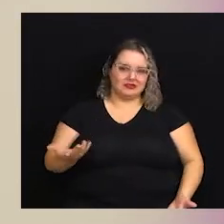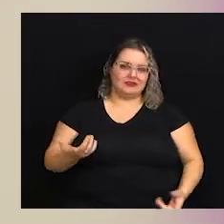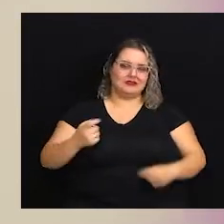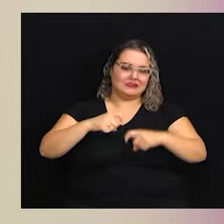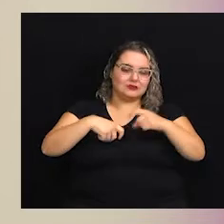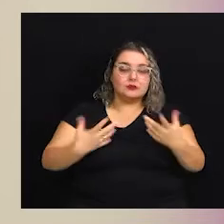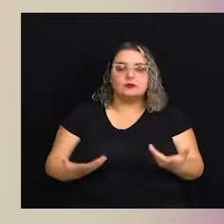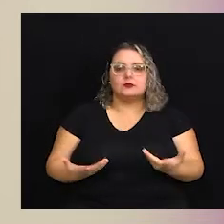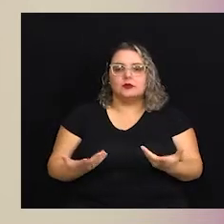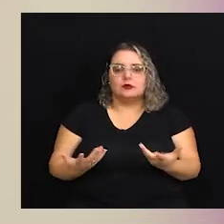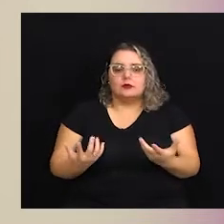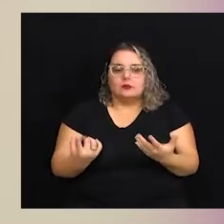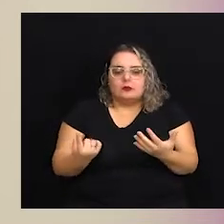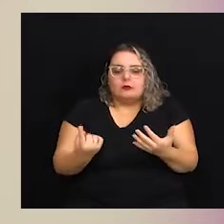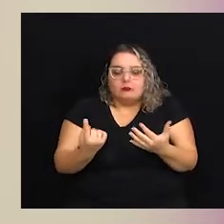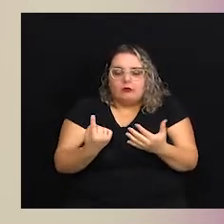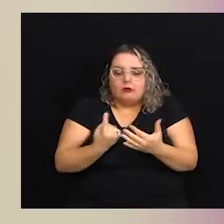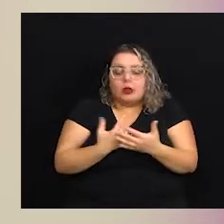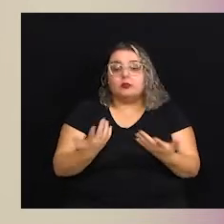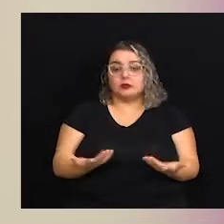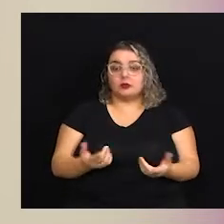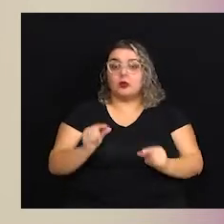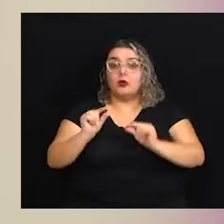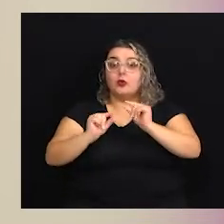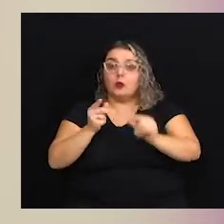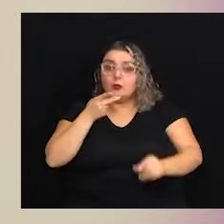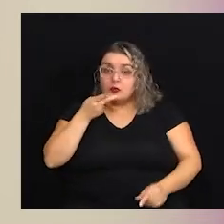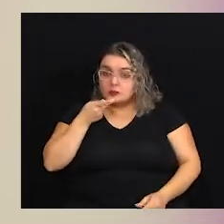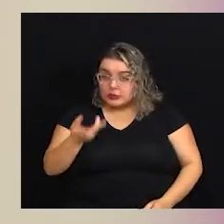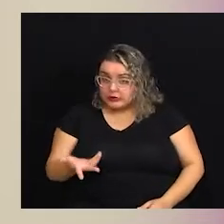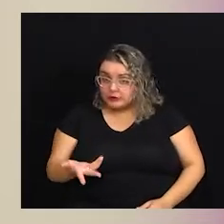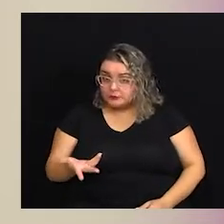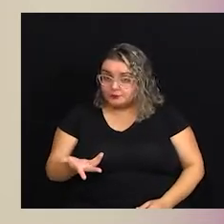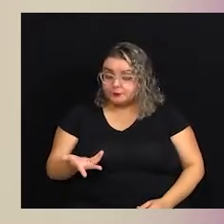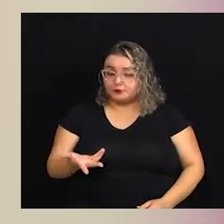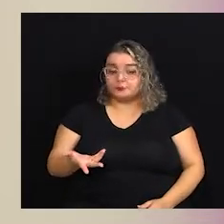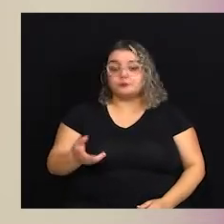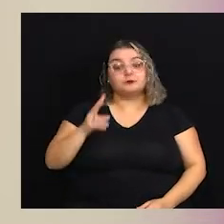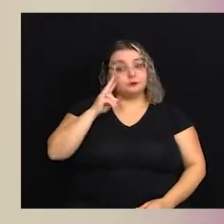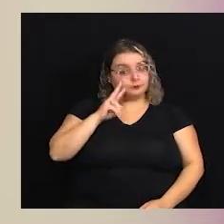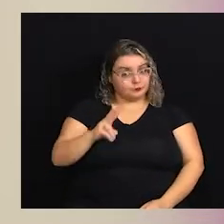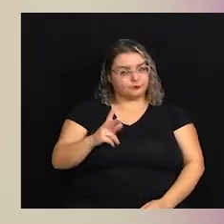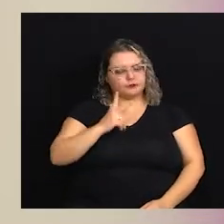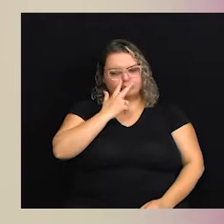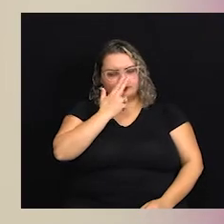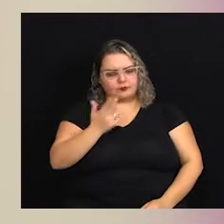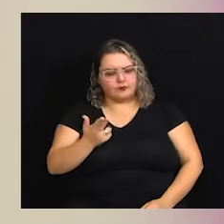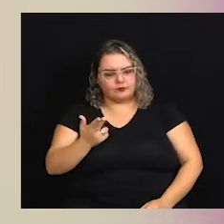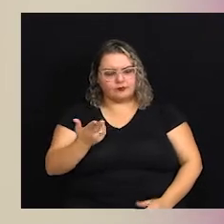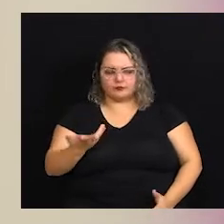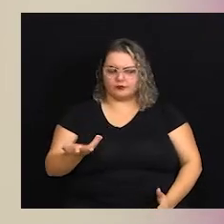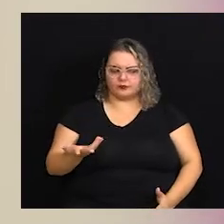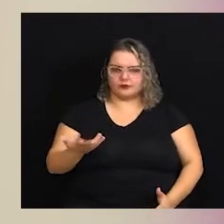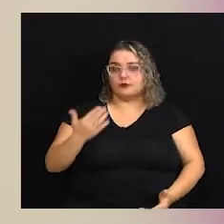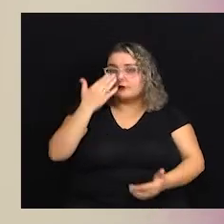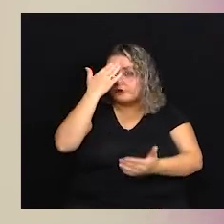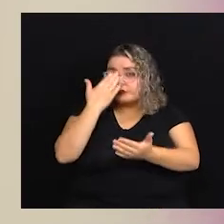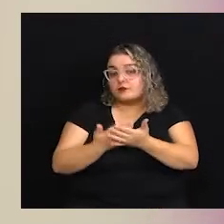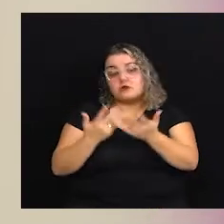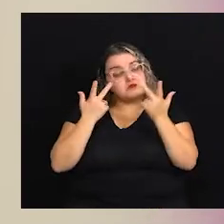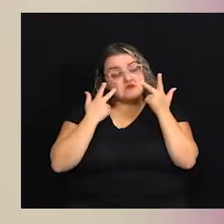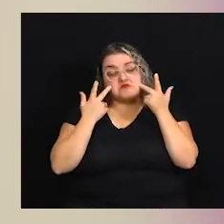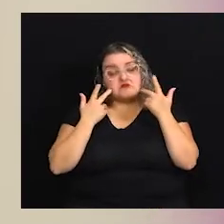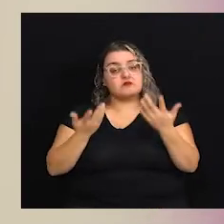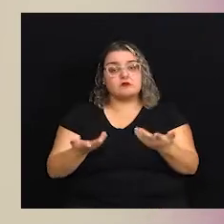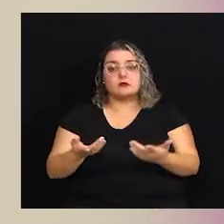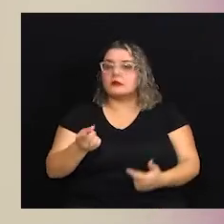sexual. Então a mulher começa a se retrair muito, só que, como pouco se fala e como o que ela vê parece com o que ela está, ela fica